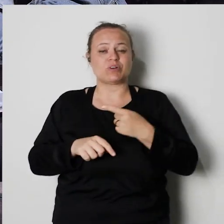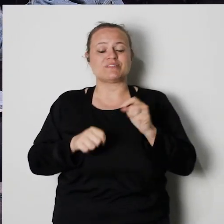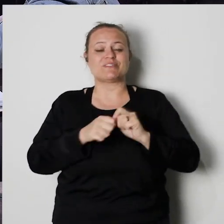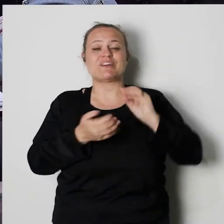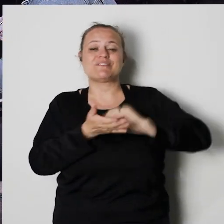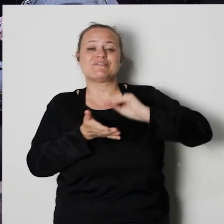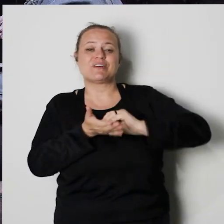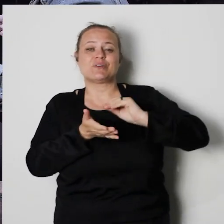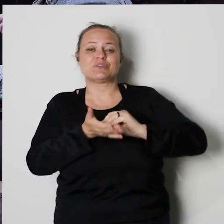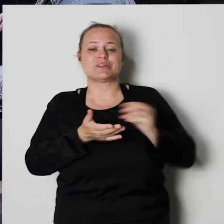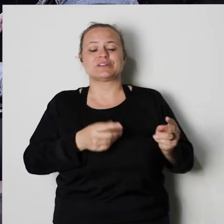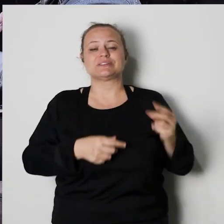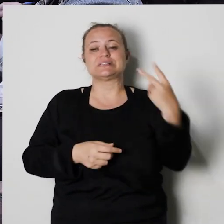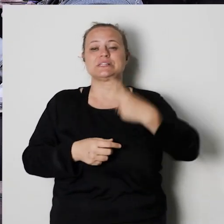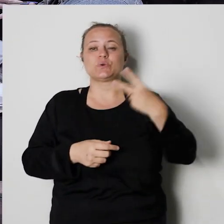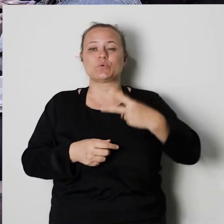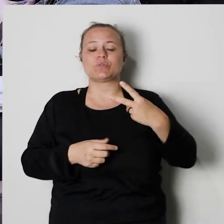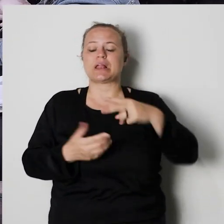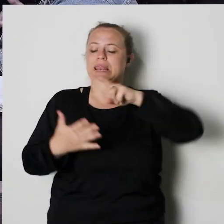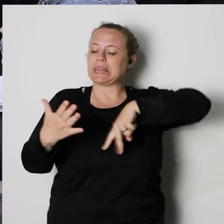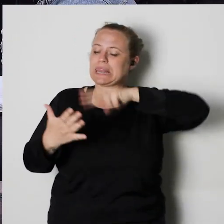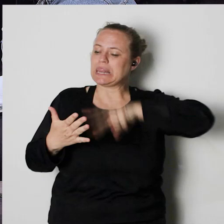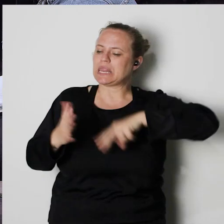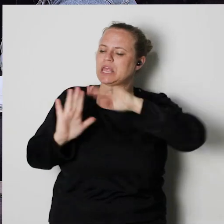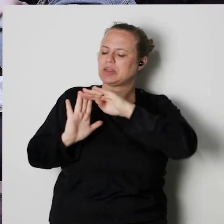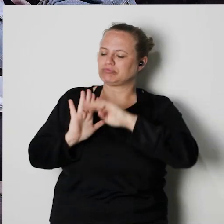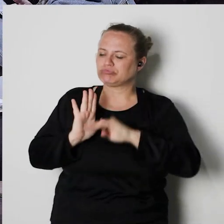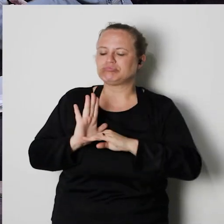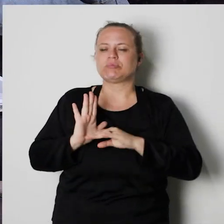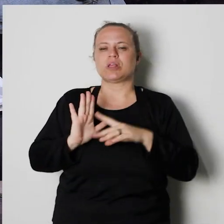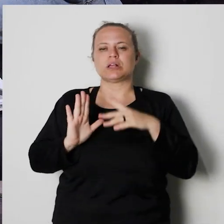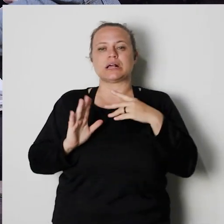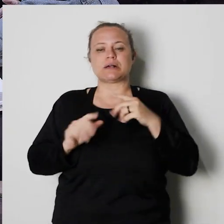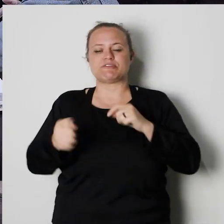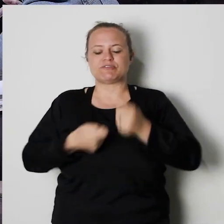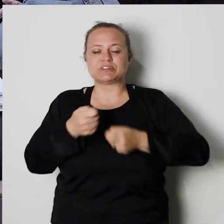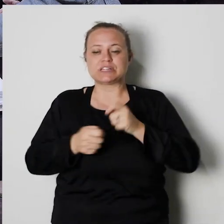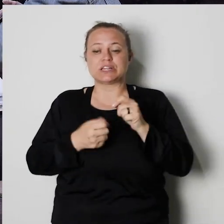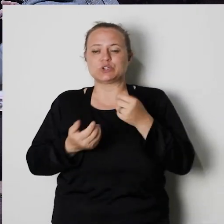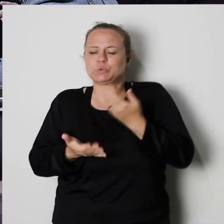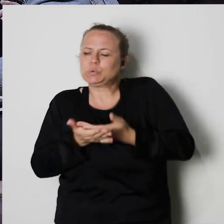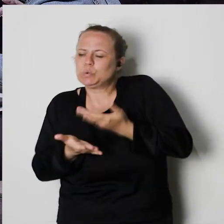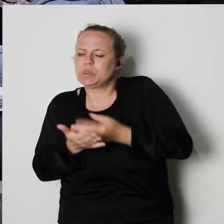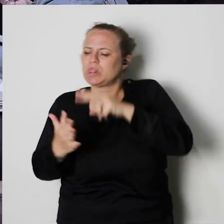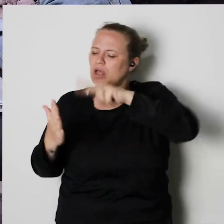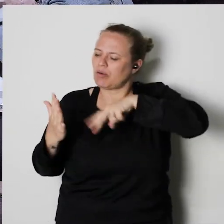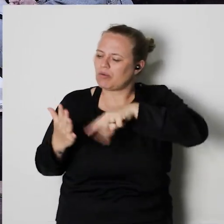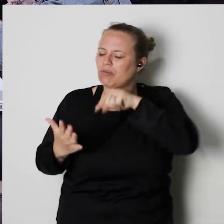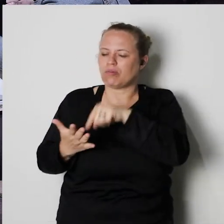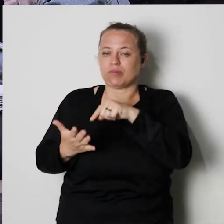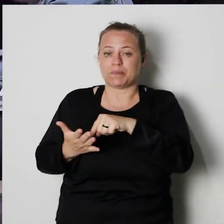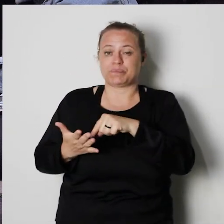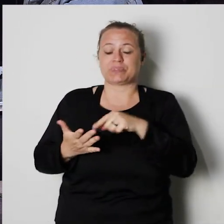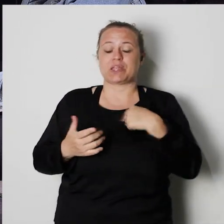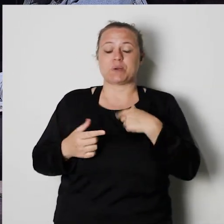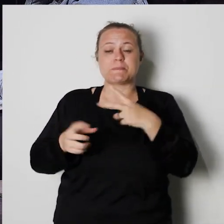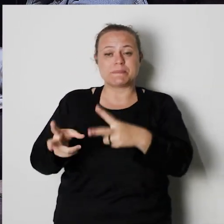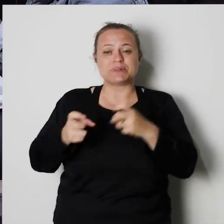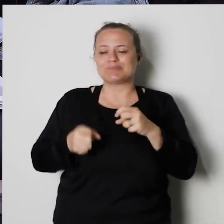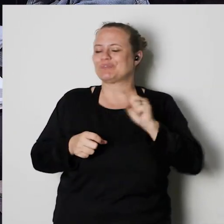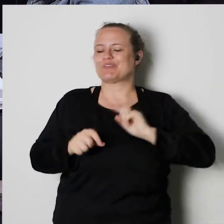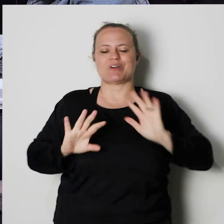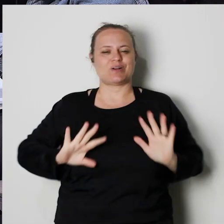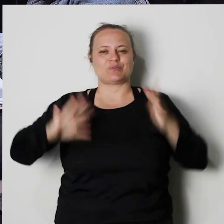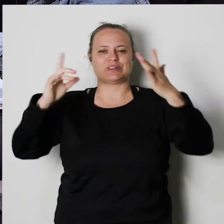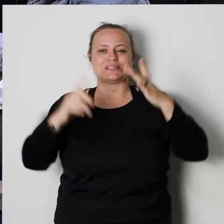né, apresentaram esse material. Os nossos mapeamentos, falta essa segunda parte, a leitura desses indicadores, a produção de conteúdo sobre esse material